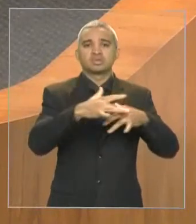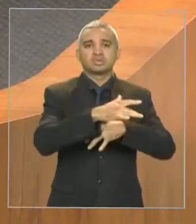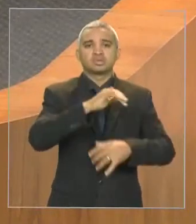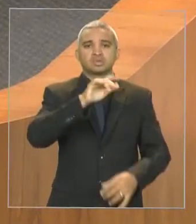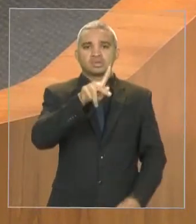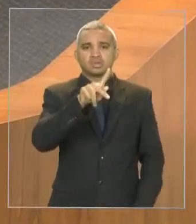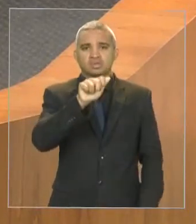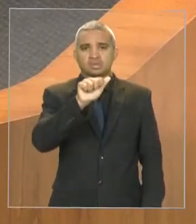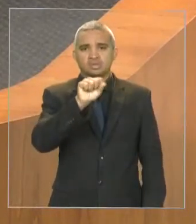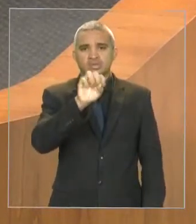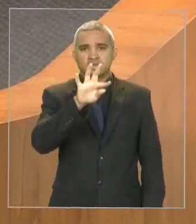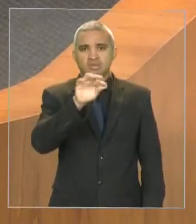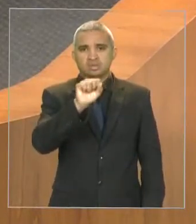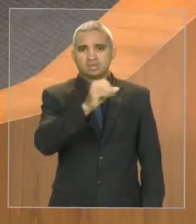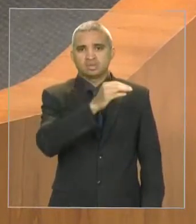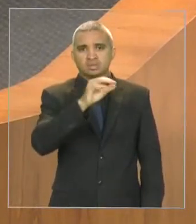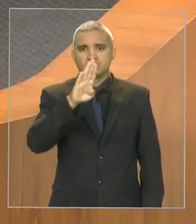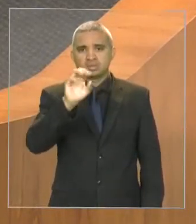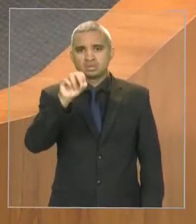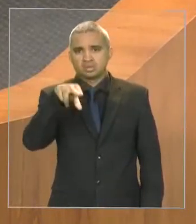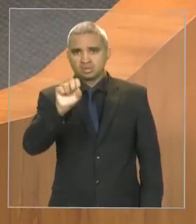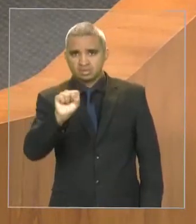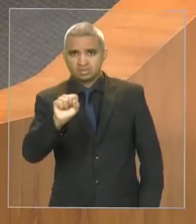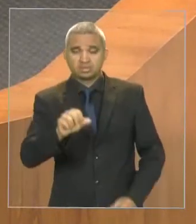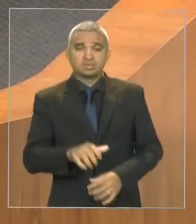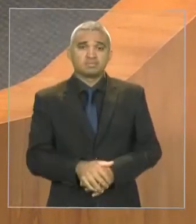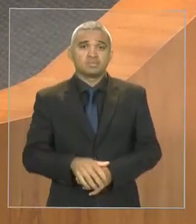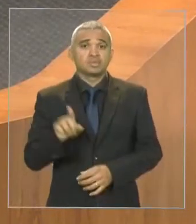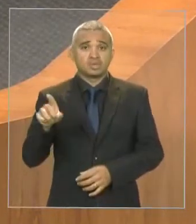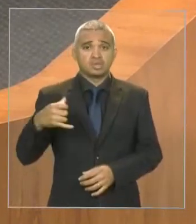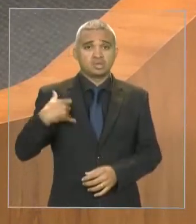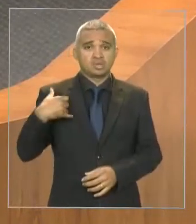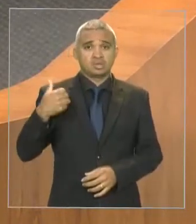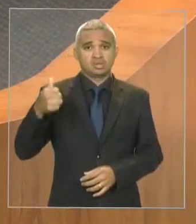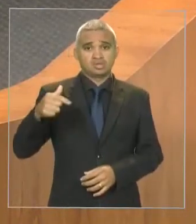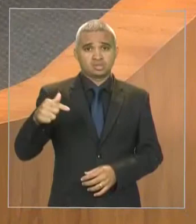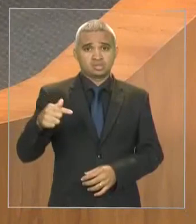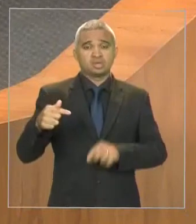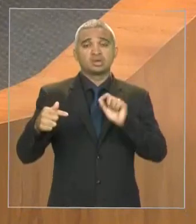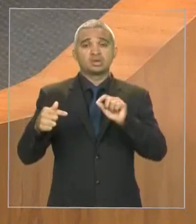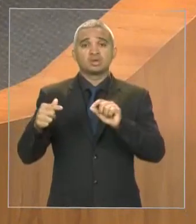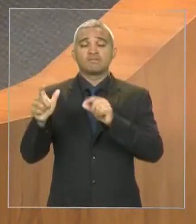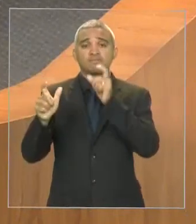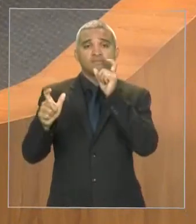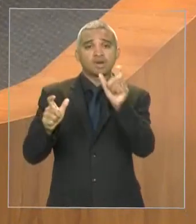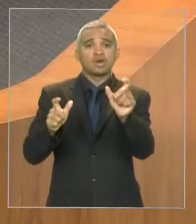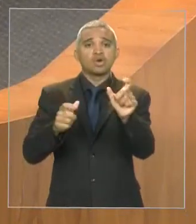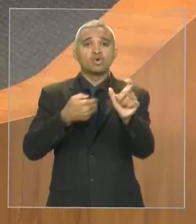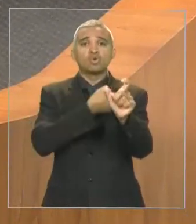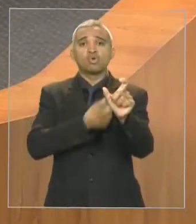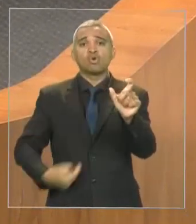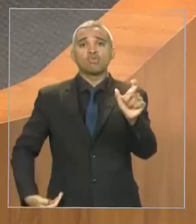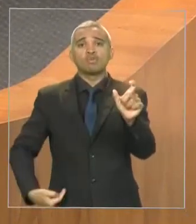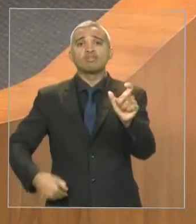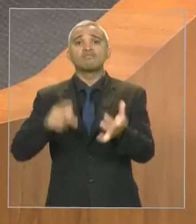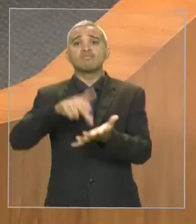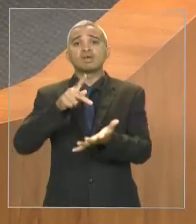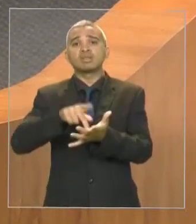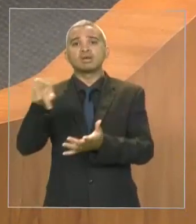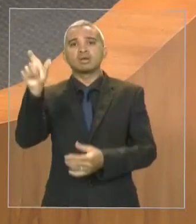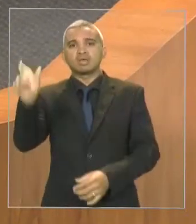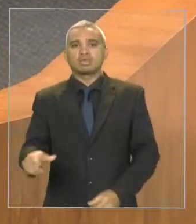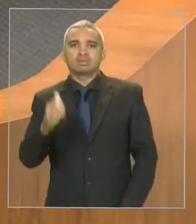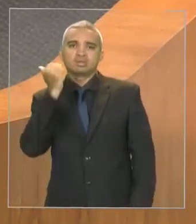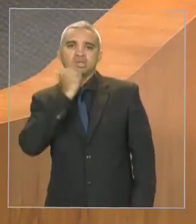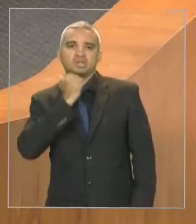minha, de um jovem de 17 anos. Esse governo é cara de pau, porque a propaganda que ele